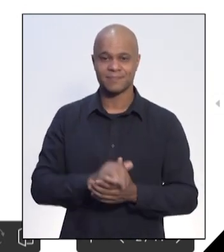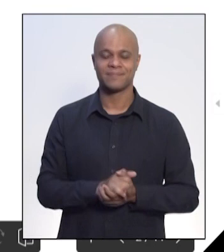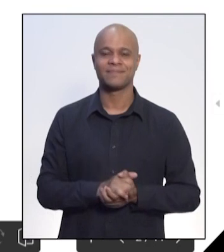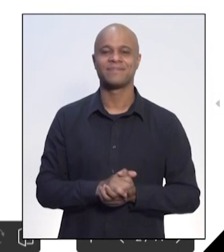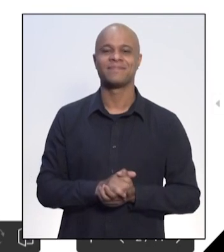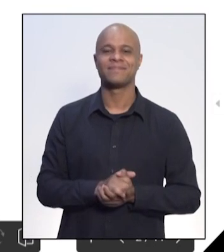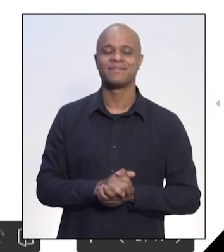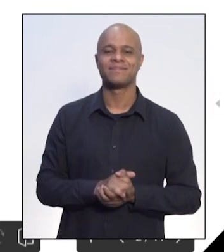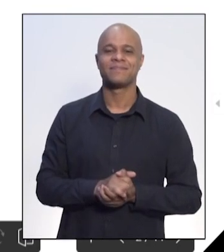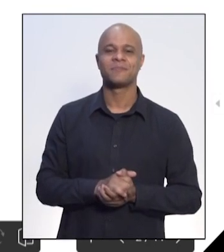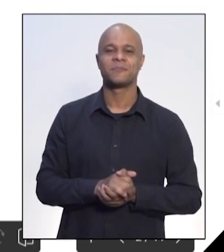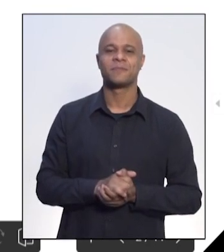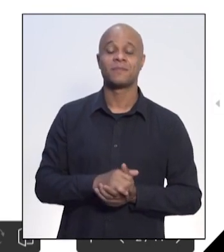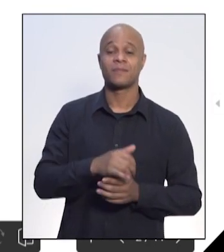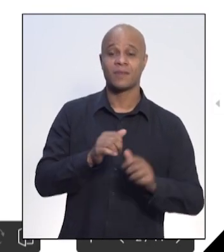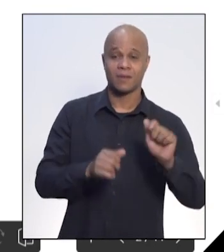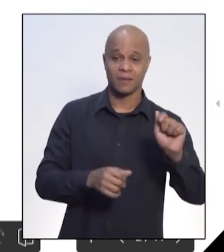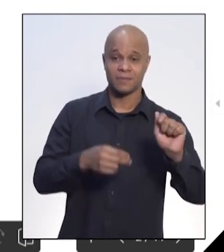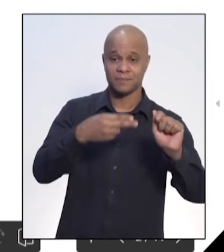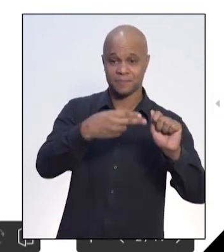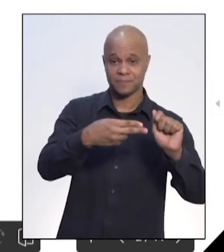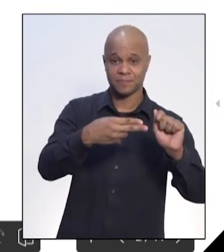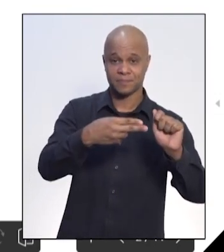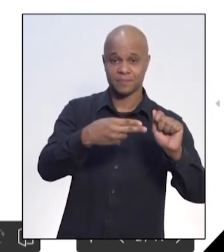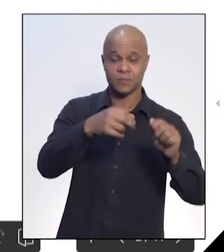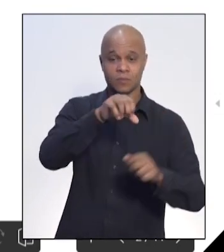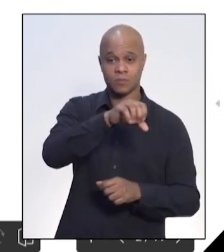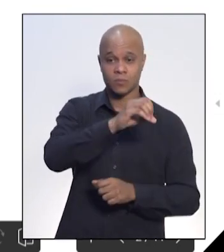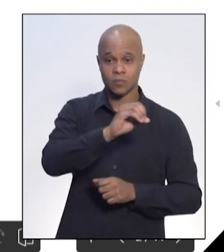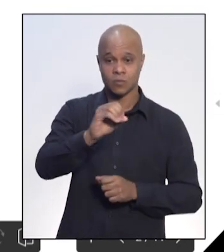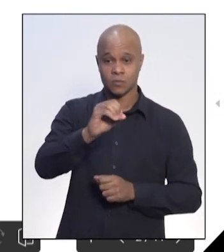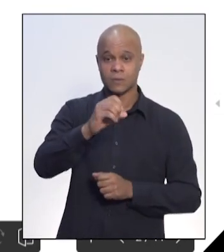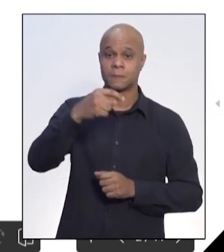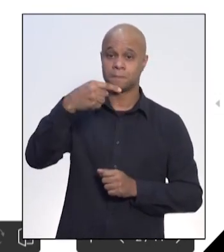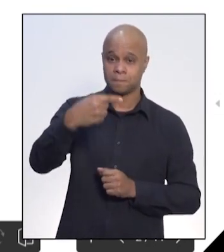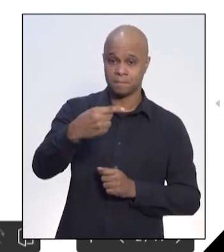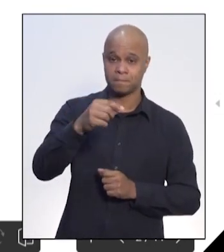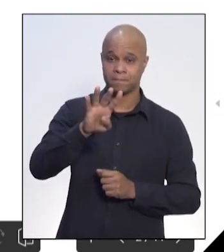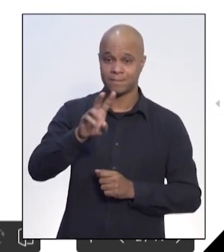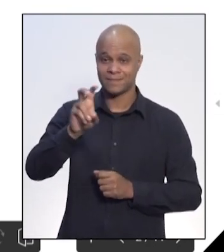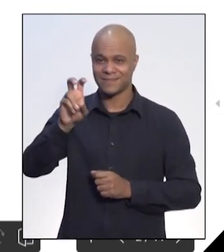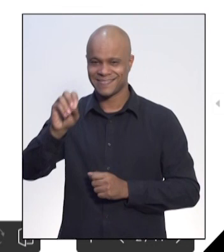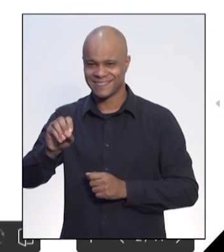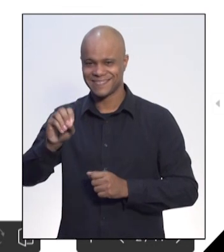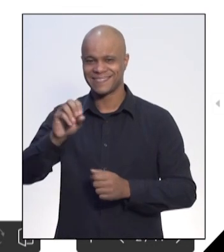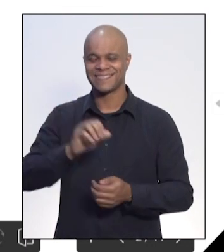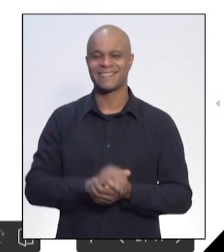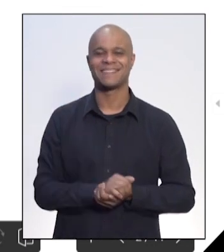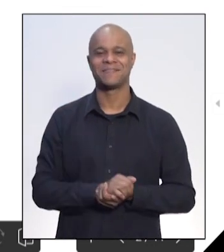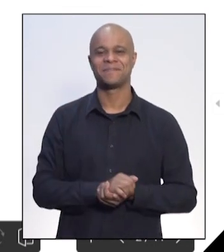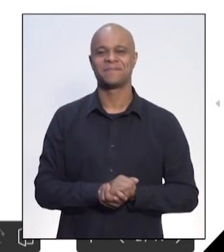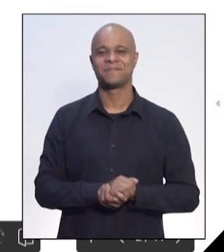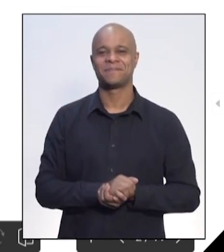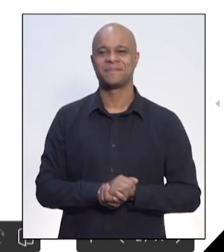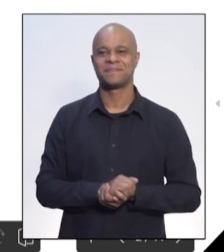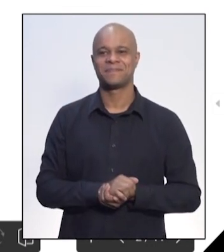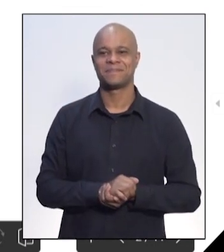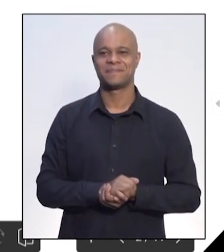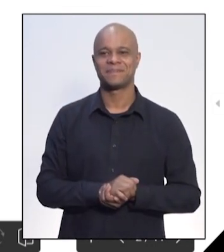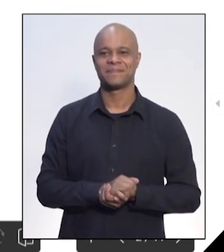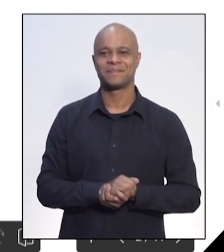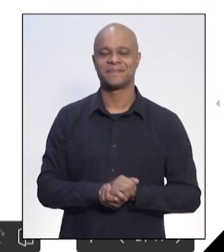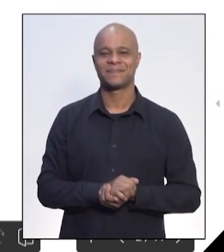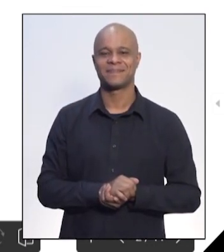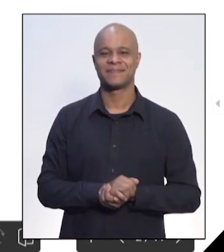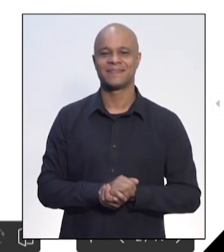450. E a área vai ser, vamos fazer a conta de menos, 900 menos 450. Tem gente que já fez aí de